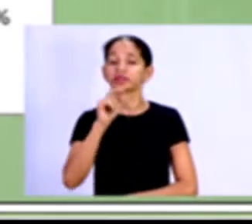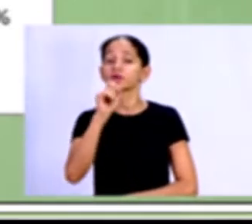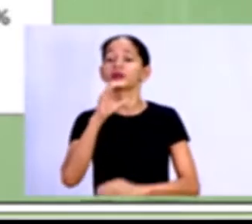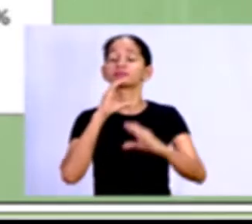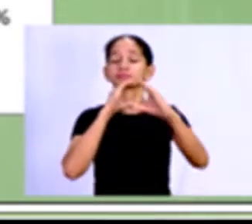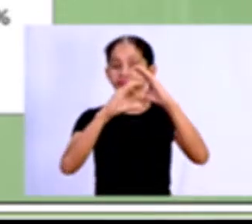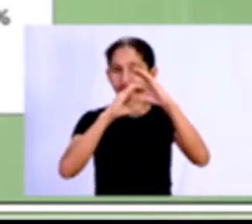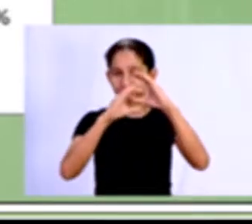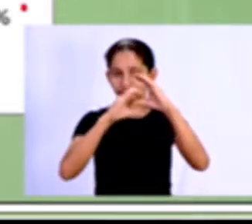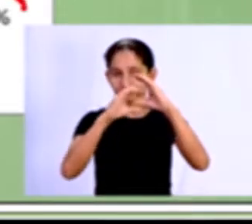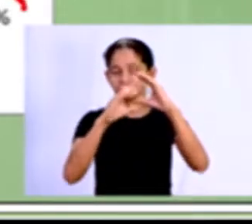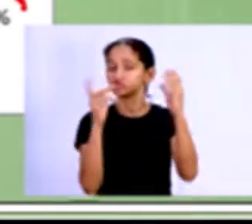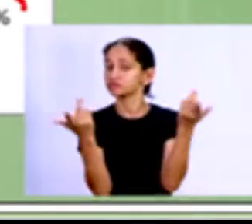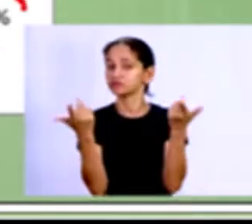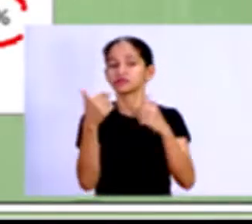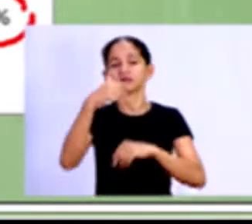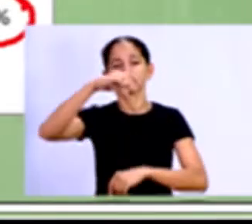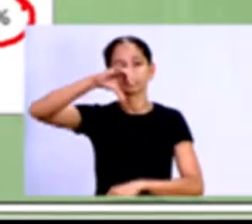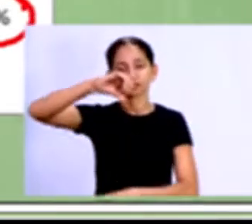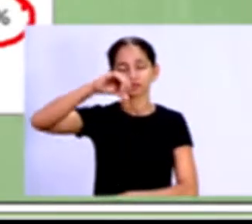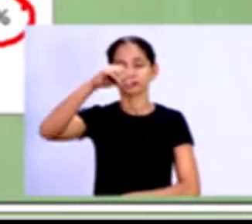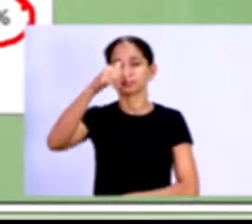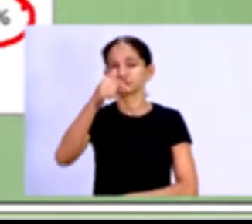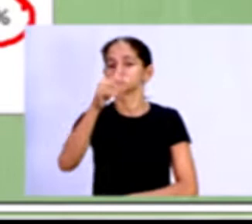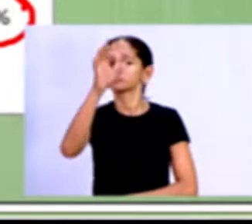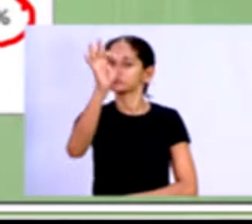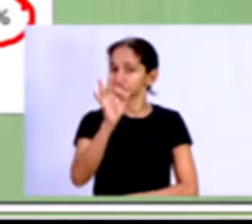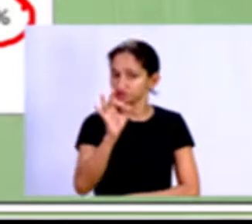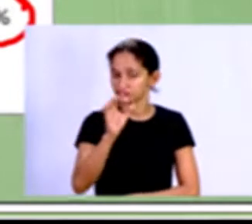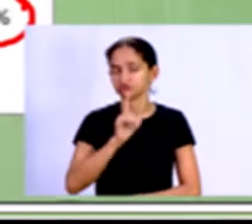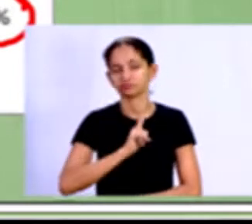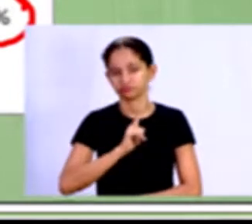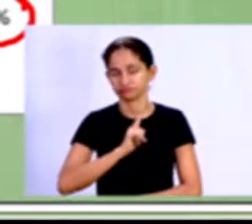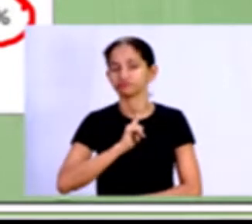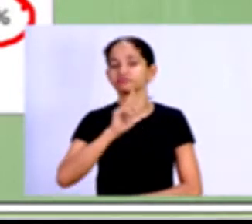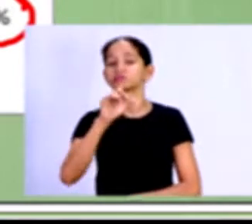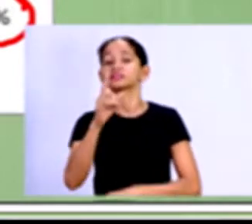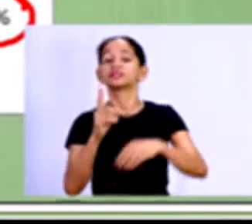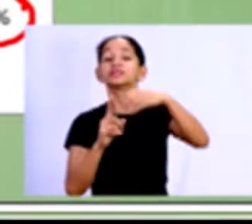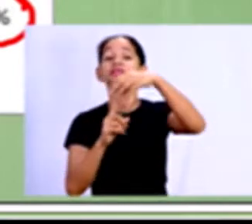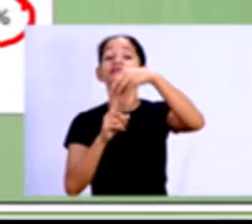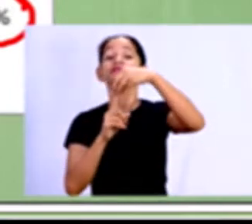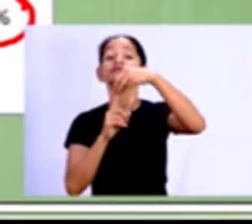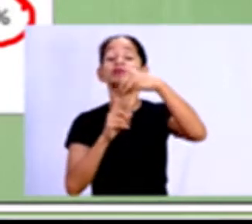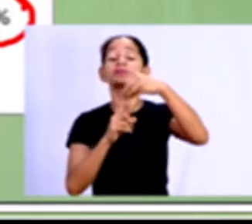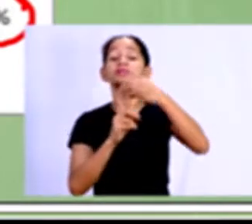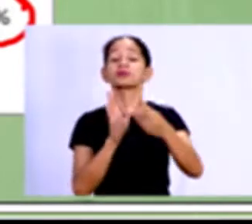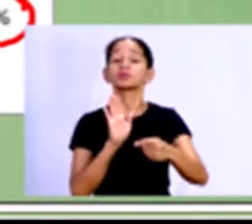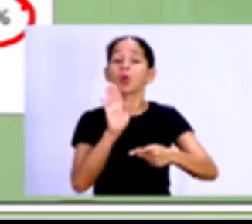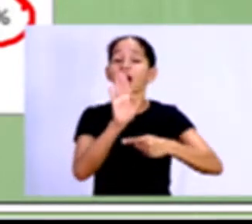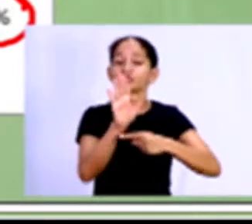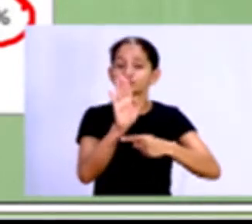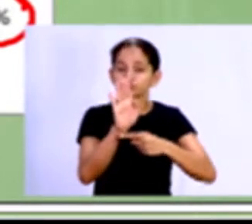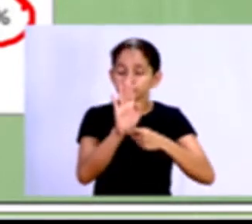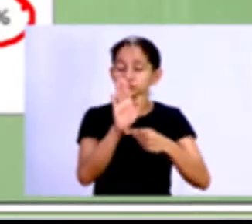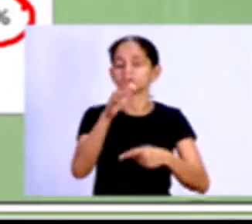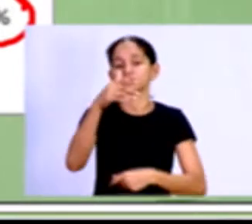comunicação com 97%, informação e serviços